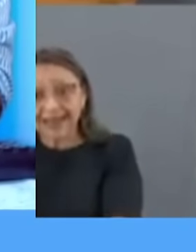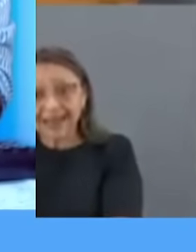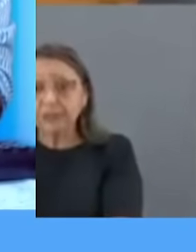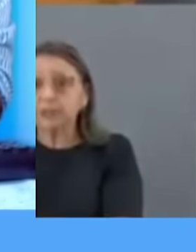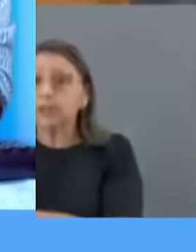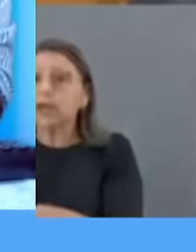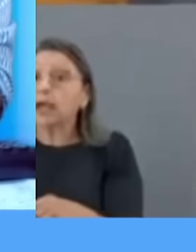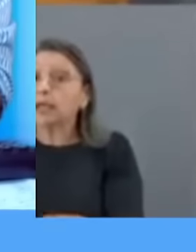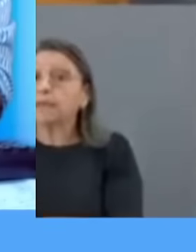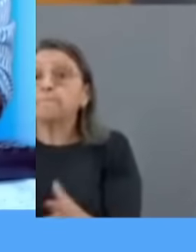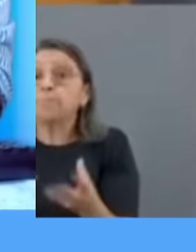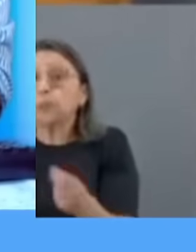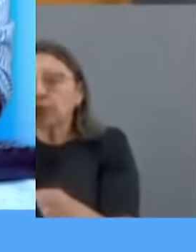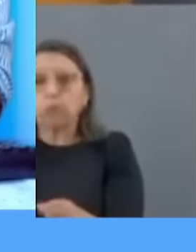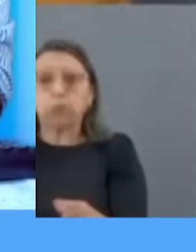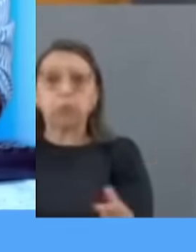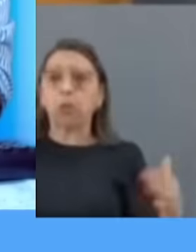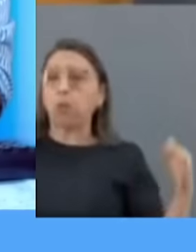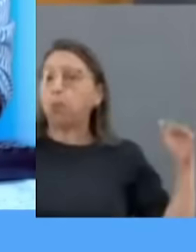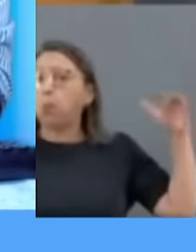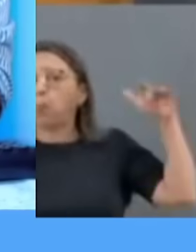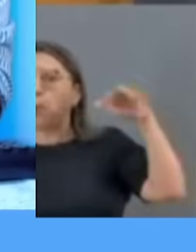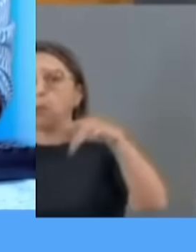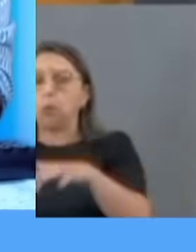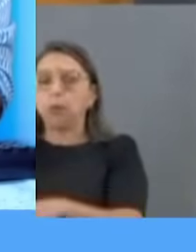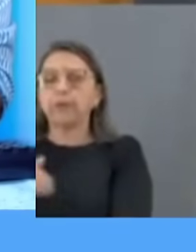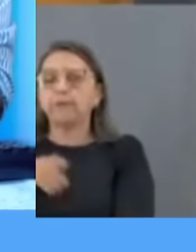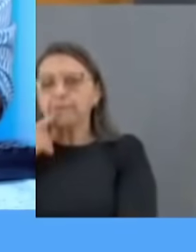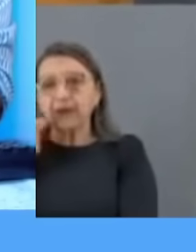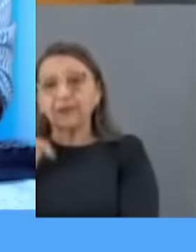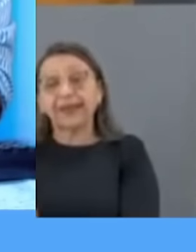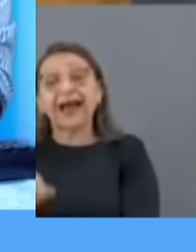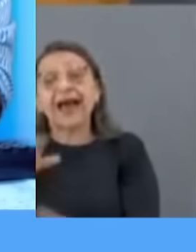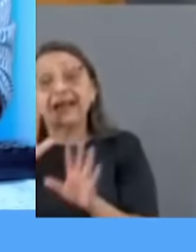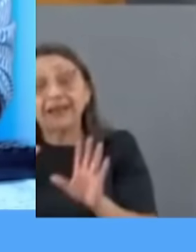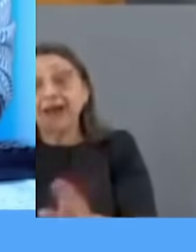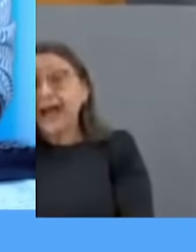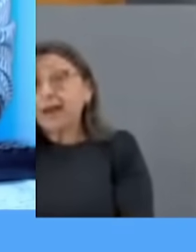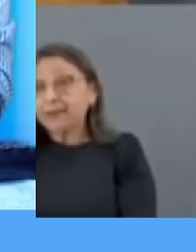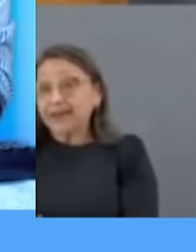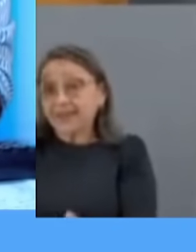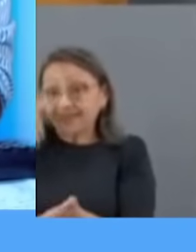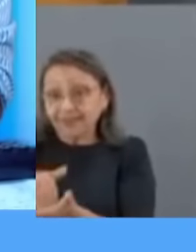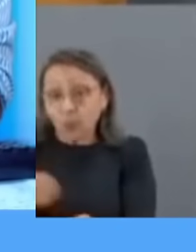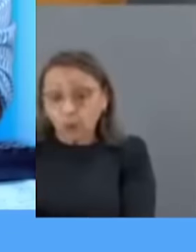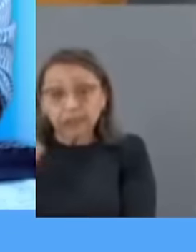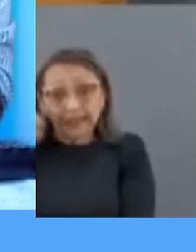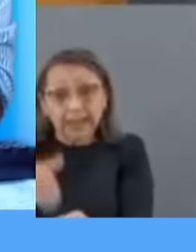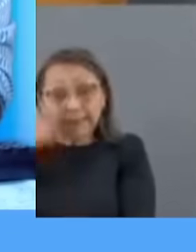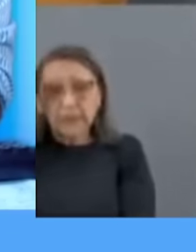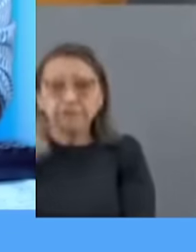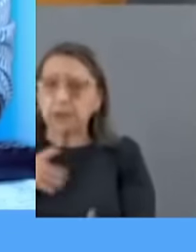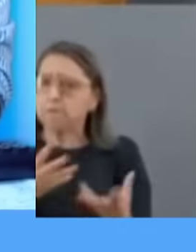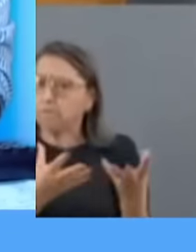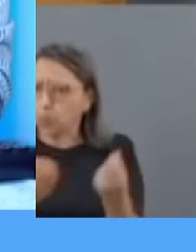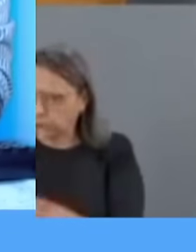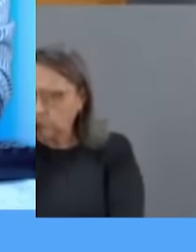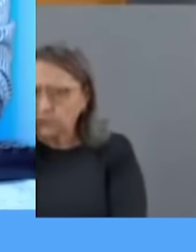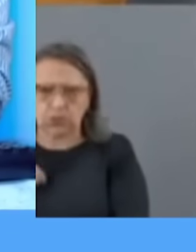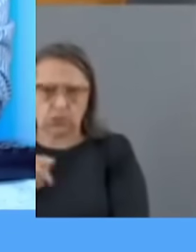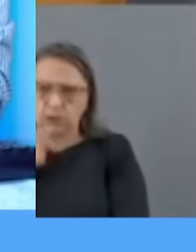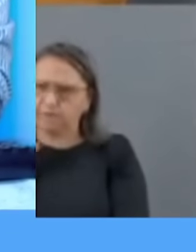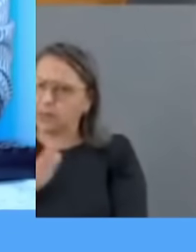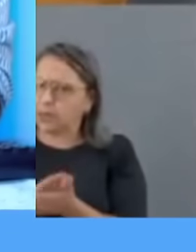gente. Eu vou ler rápido, meu tempo é pequeno. Eu digo, daqui para amanhã vai ser uma multidão de gente. E eles não estão falando diretamente,